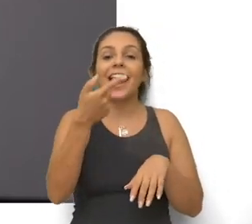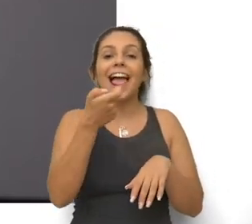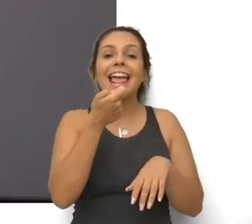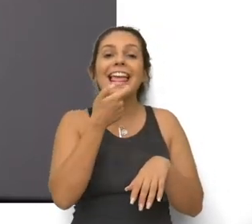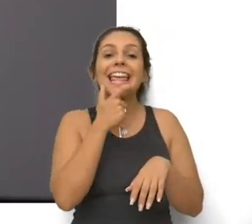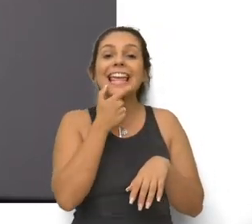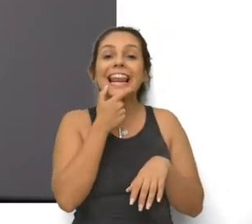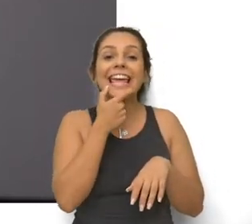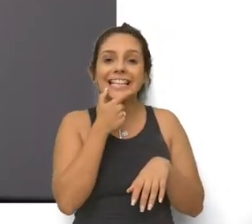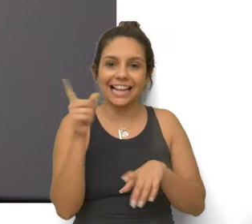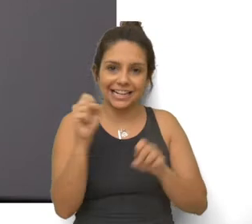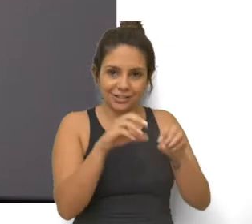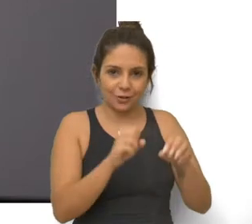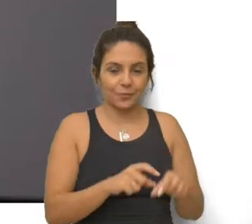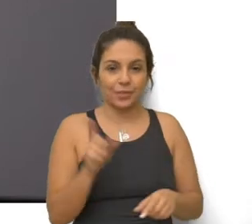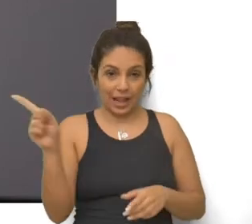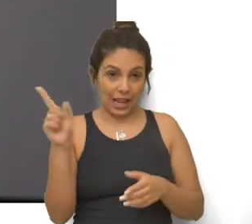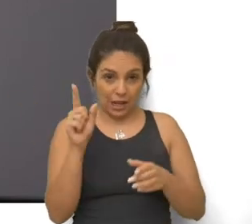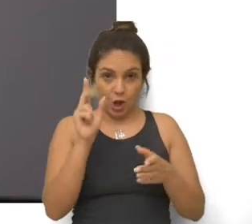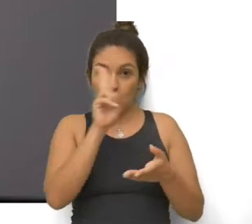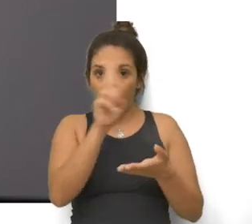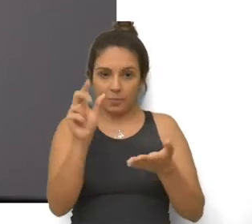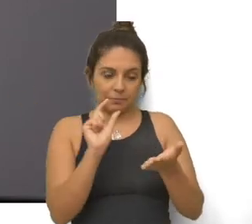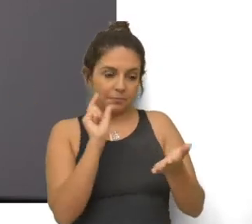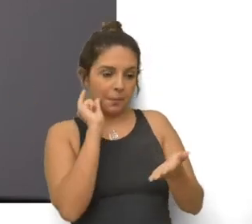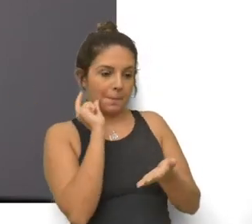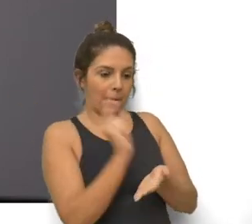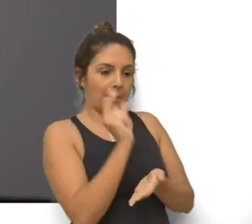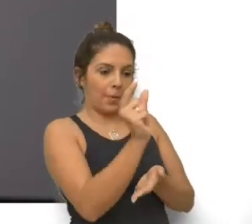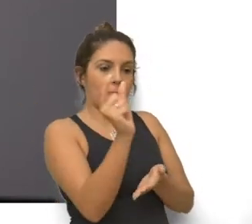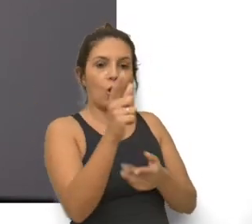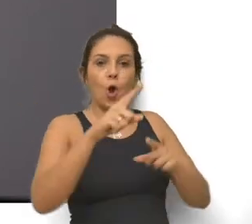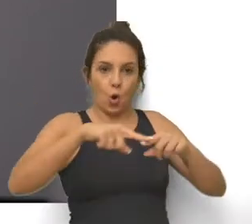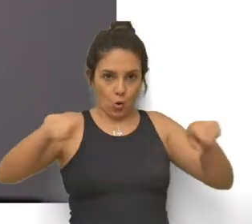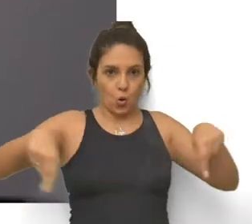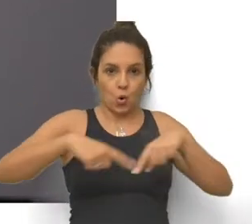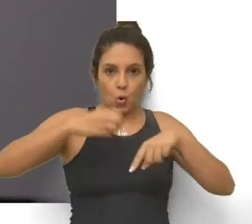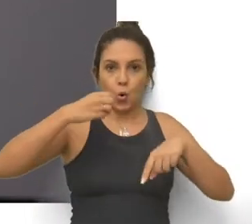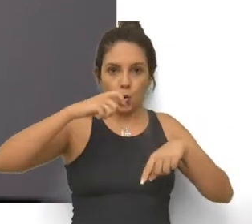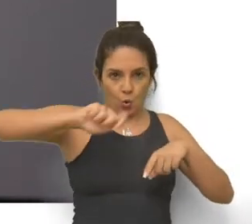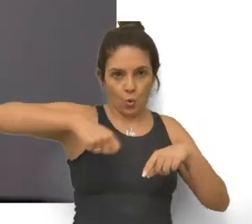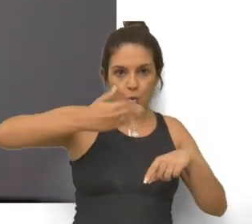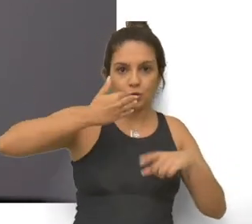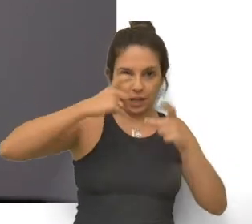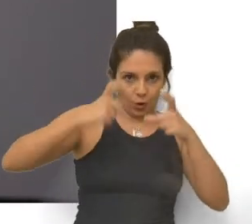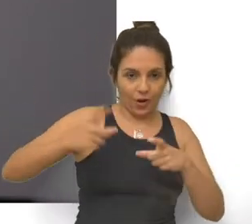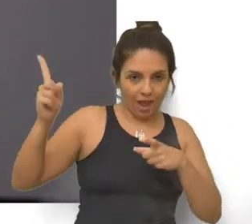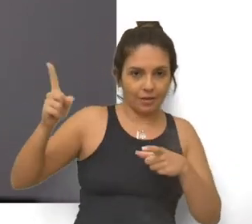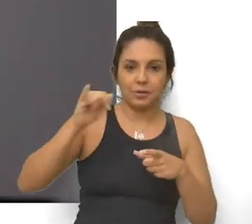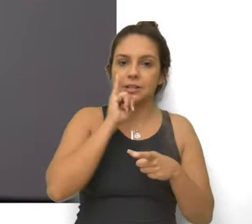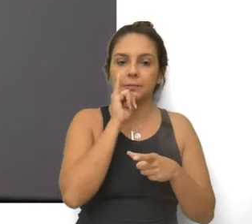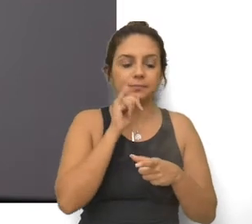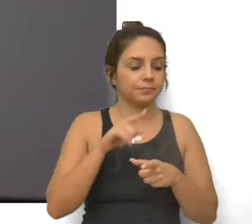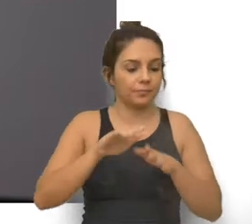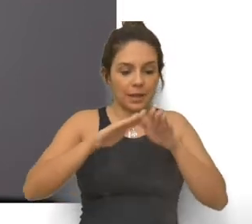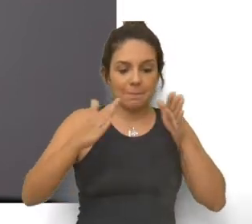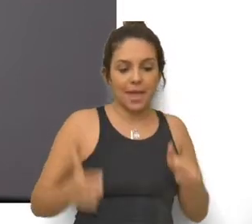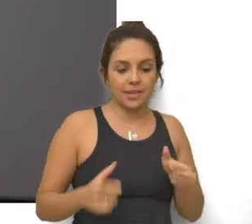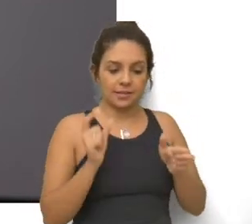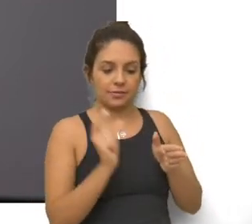cima de cada objeto da cozinha. Então a cozinha era toda escrita, assim, table,